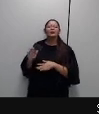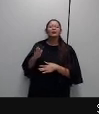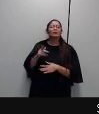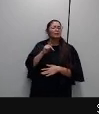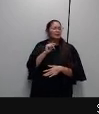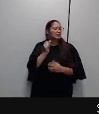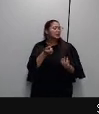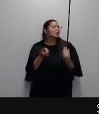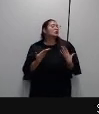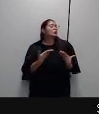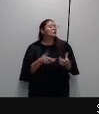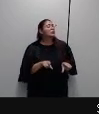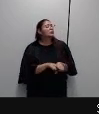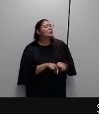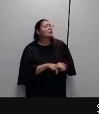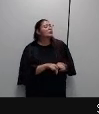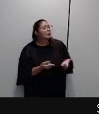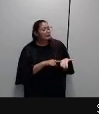É